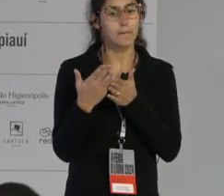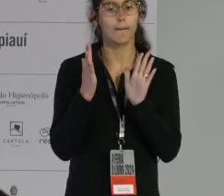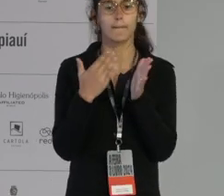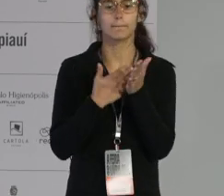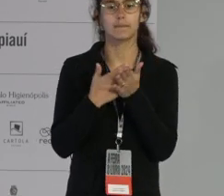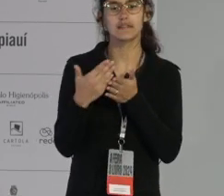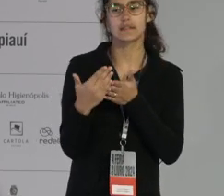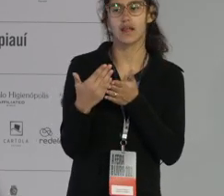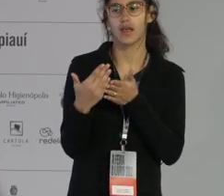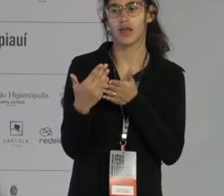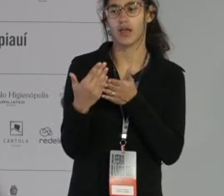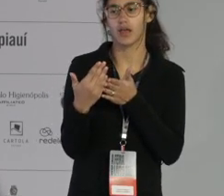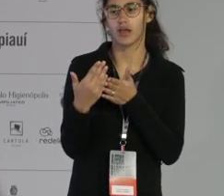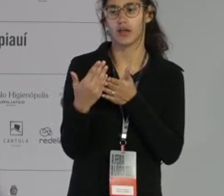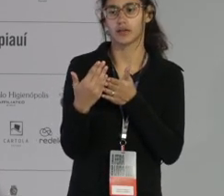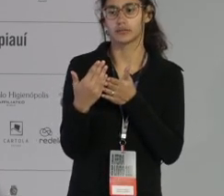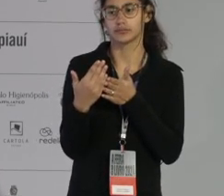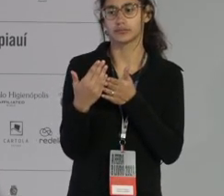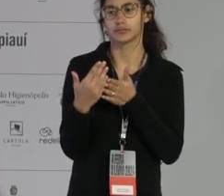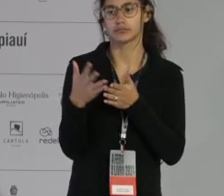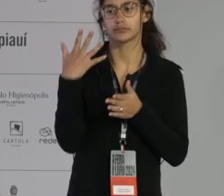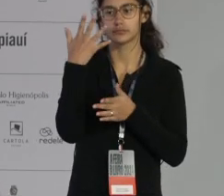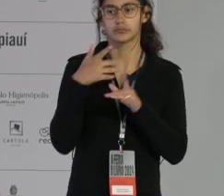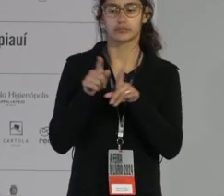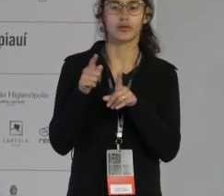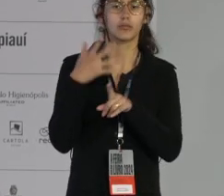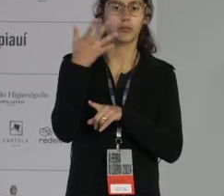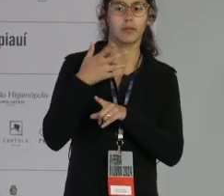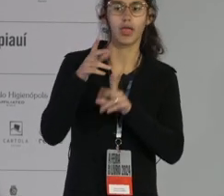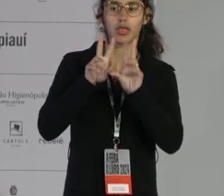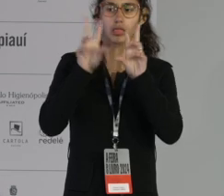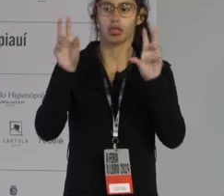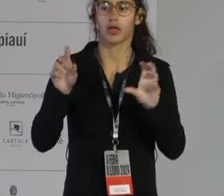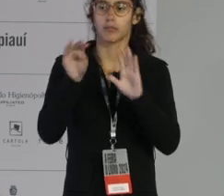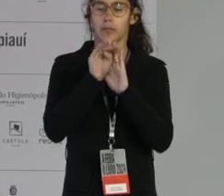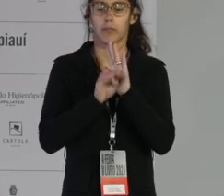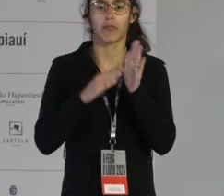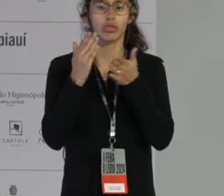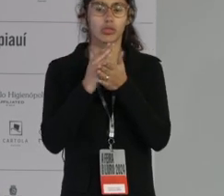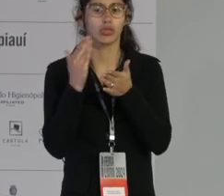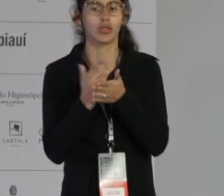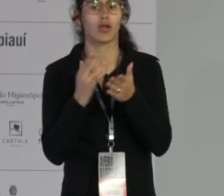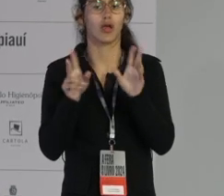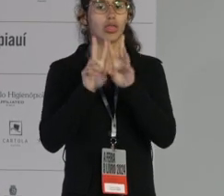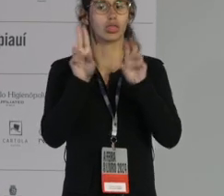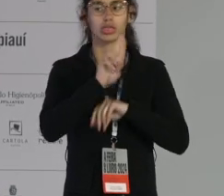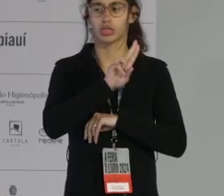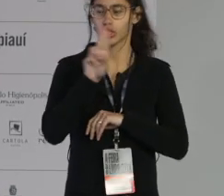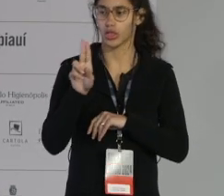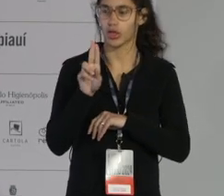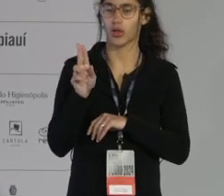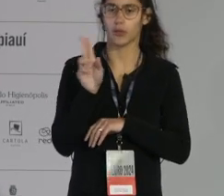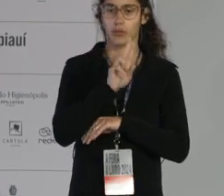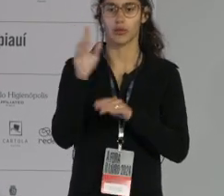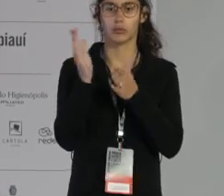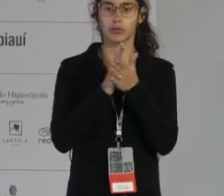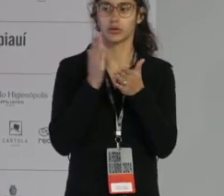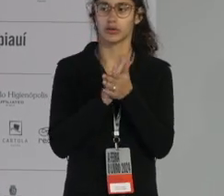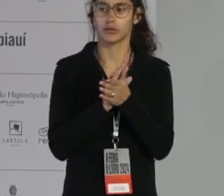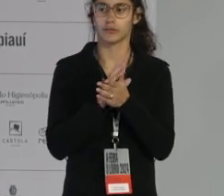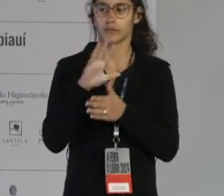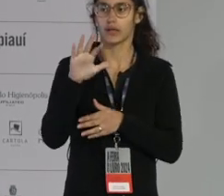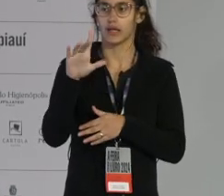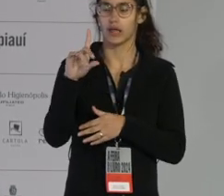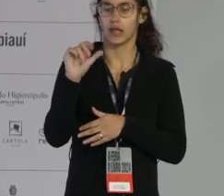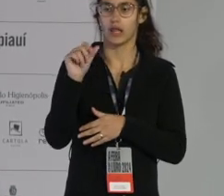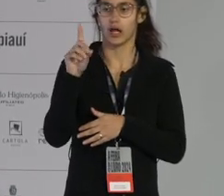comecei a falar com algumas pessoas do título do livro. E o título do livro, O Lado de Lá,